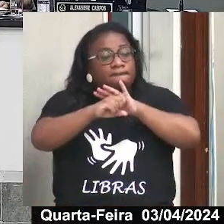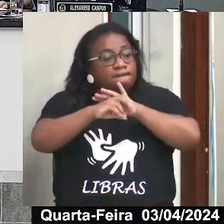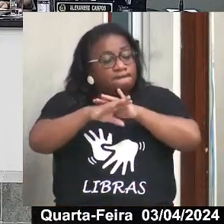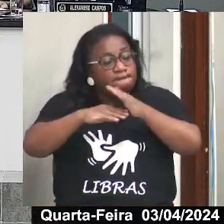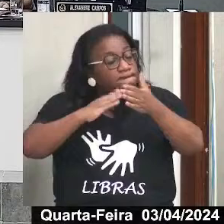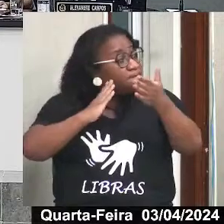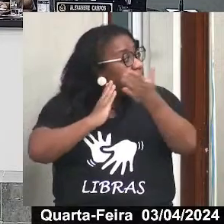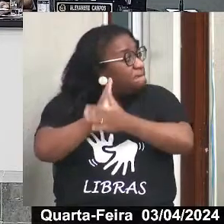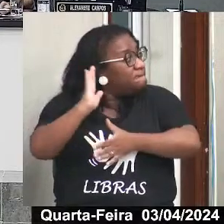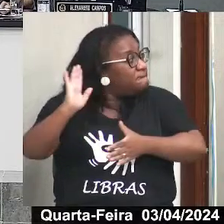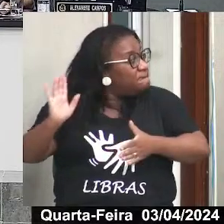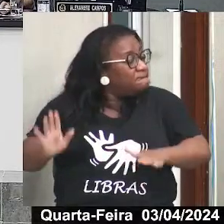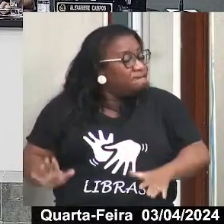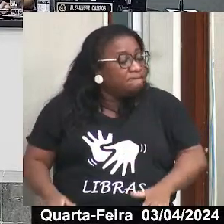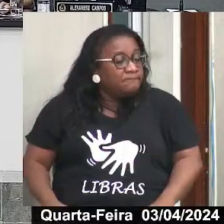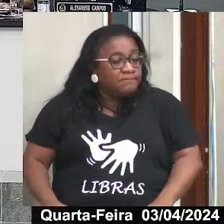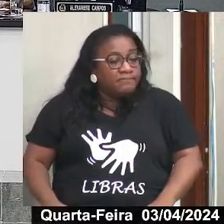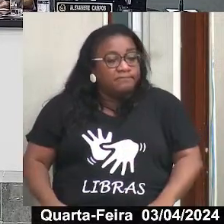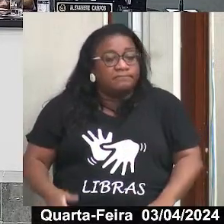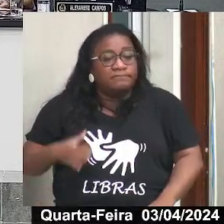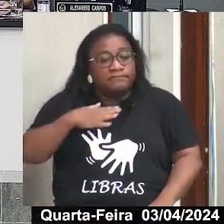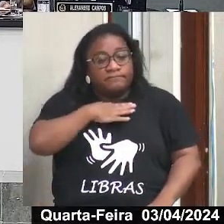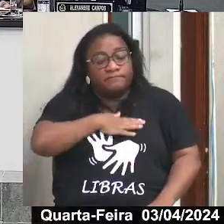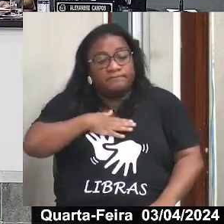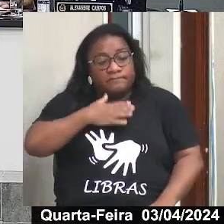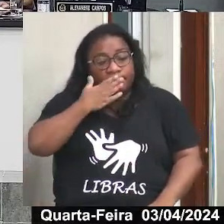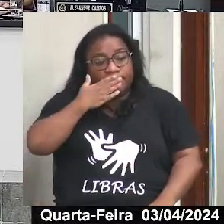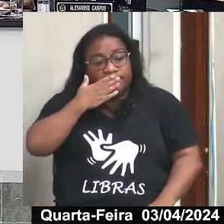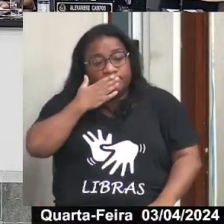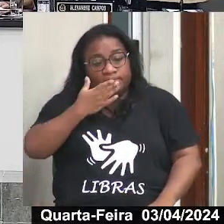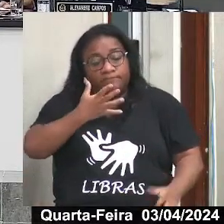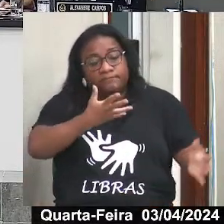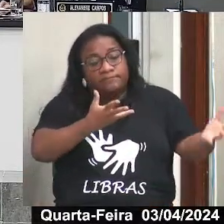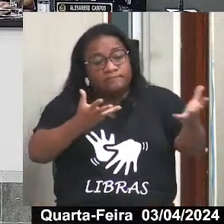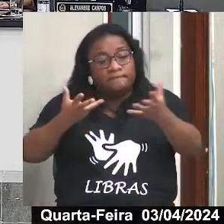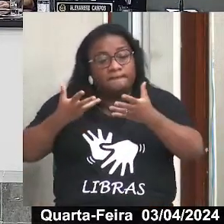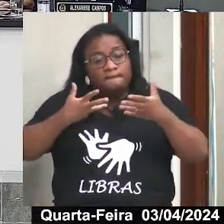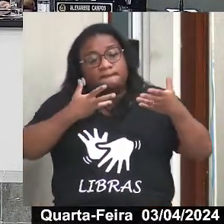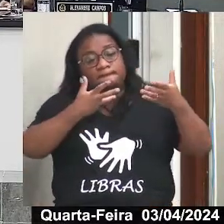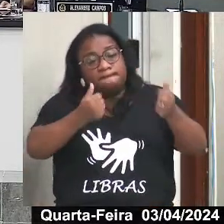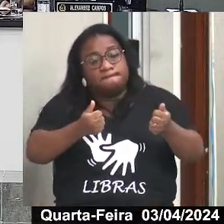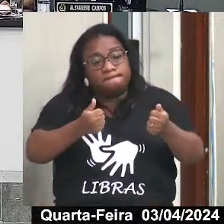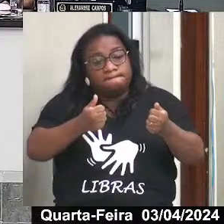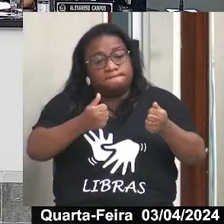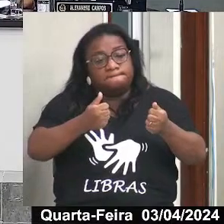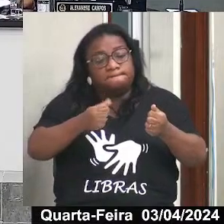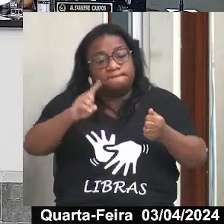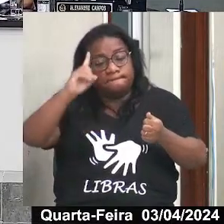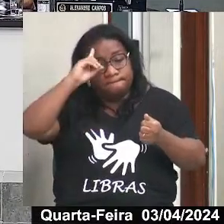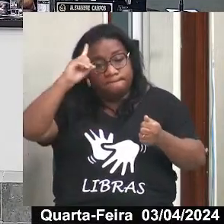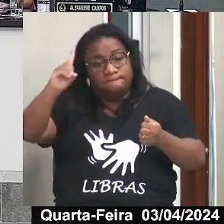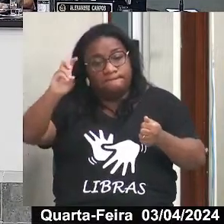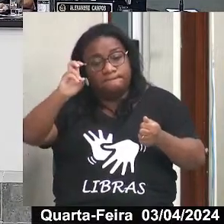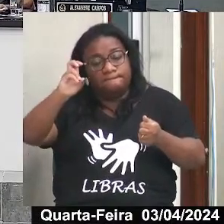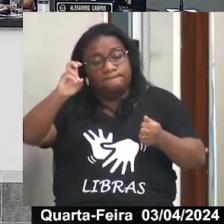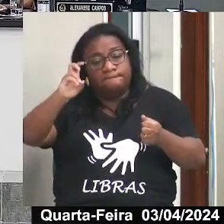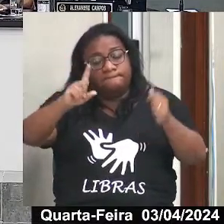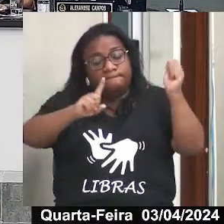As indicações estão aprovadas. Gostaria de fazer um convite a todos. Dia